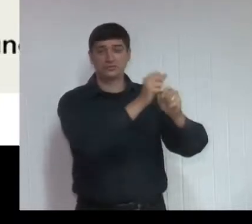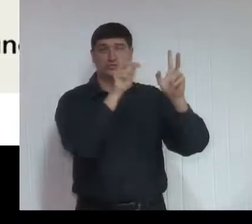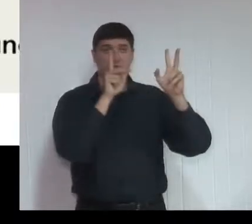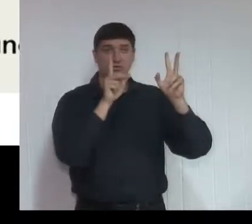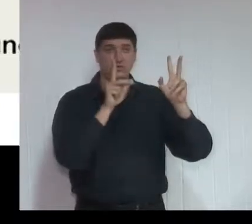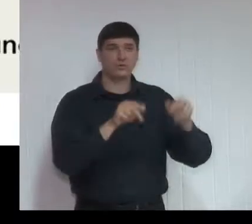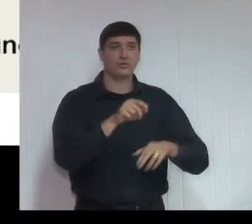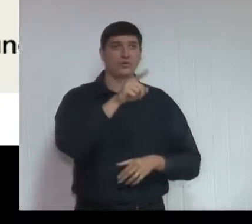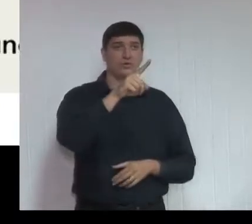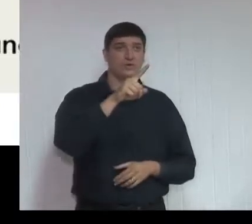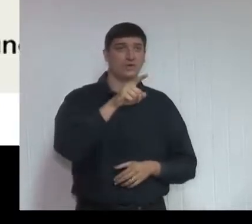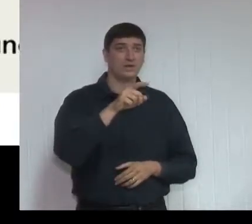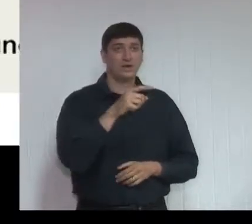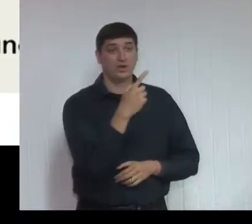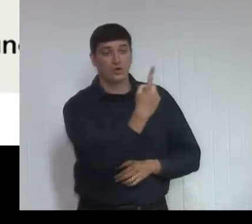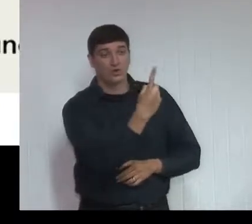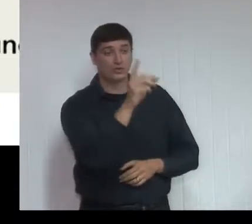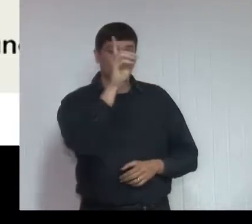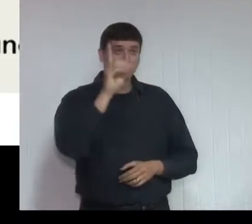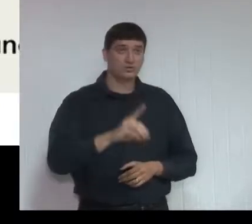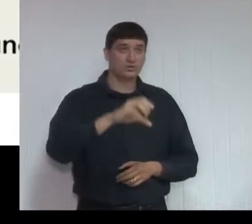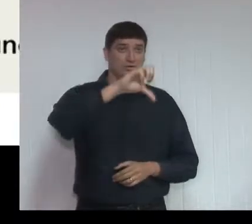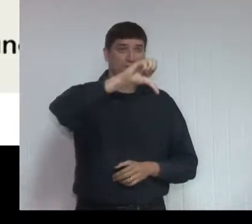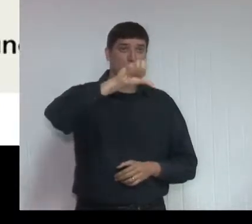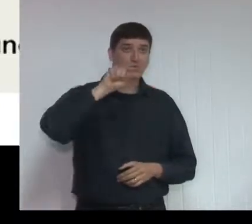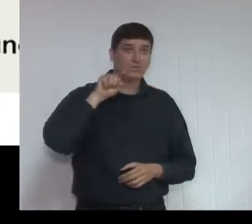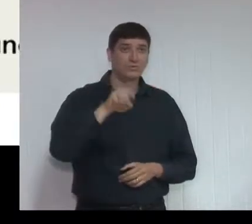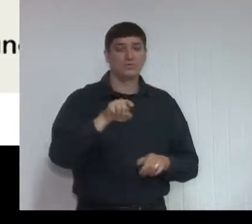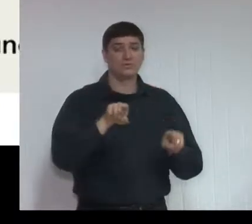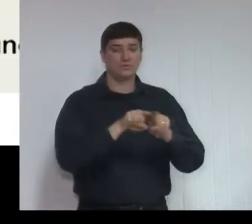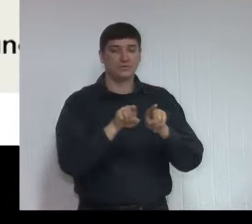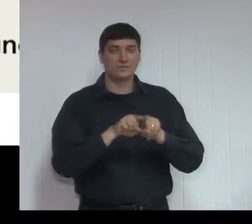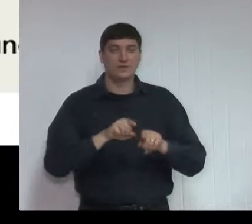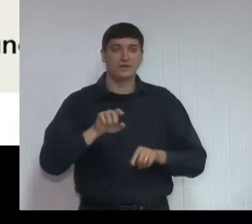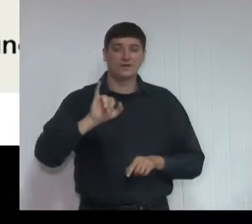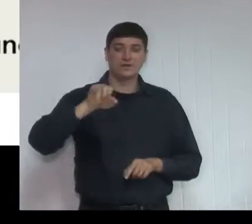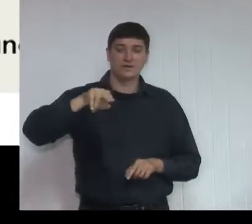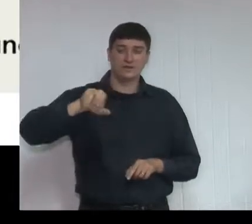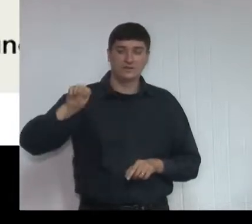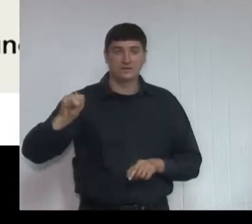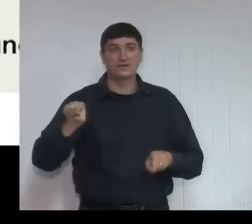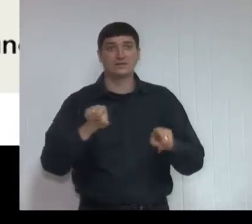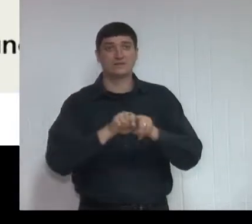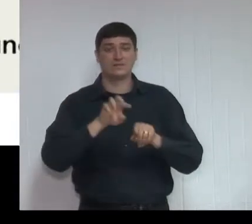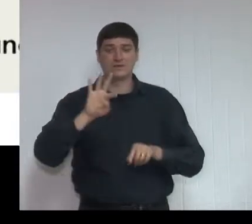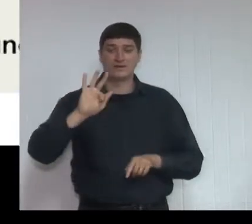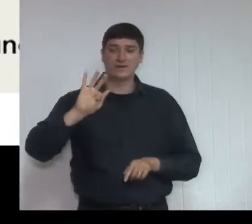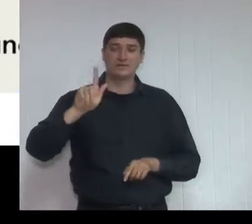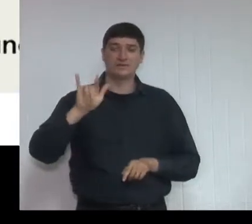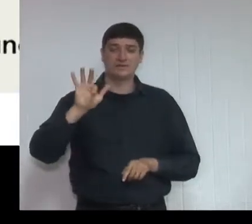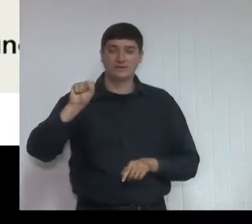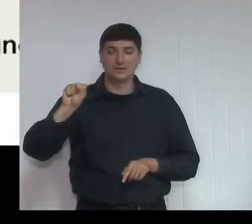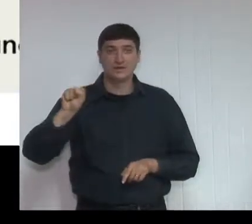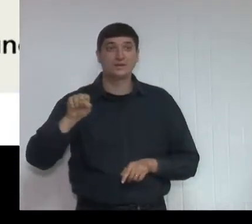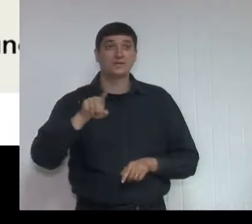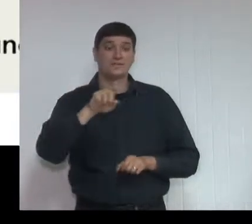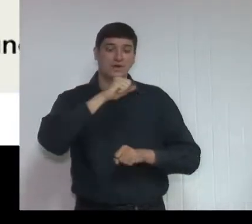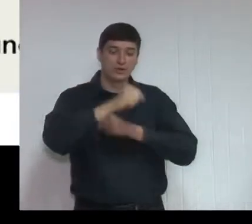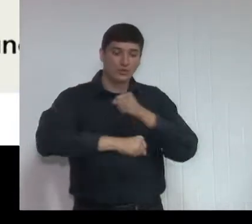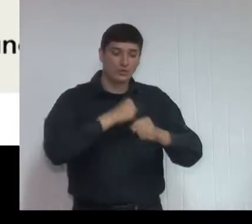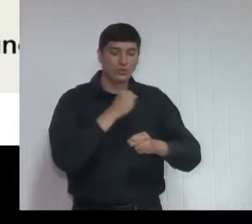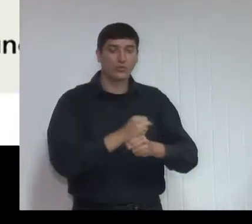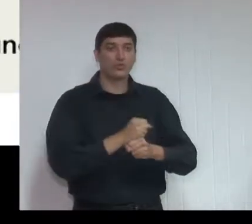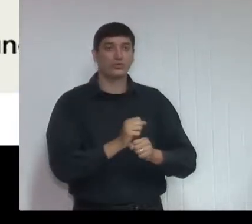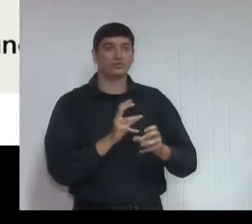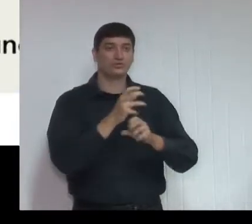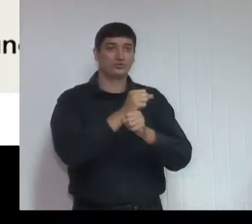9 mil contando o INSS, separando um pouquinho do fundo de garantia. Economia, por ano, 1.170.000. Pode colocar